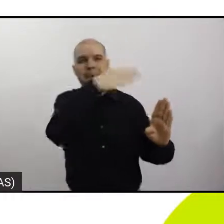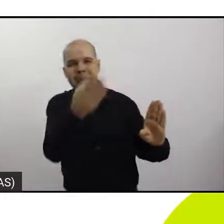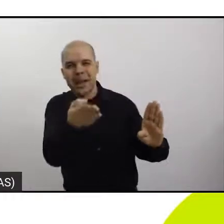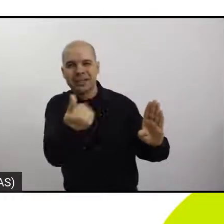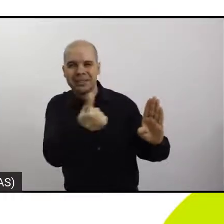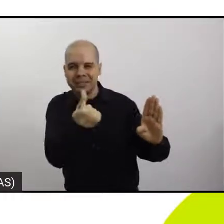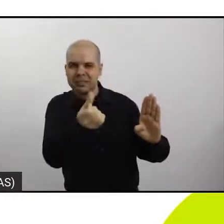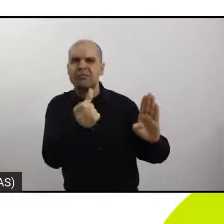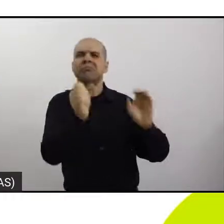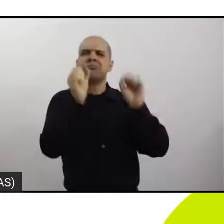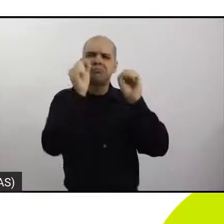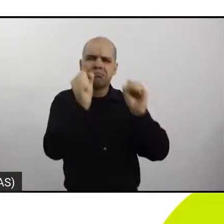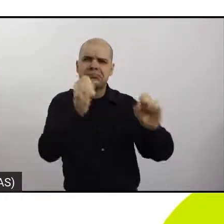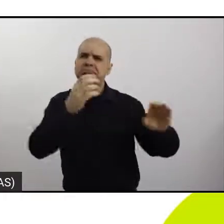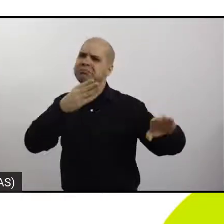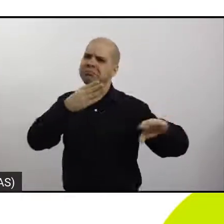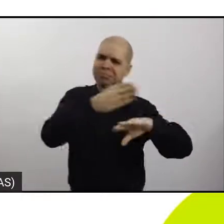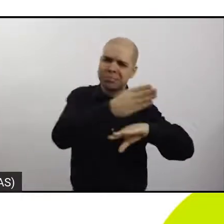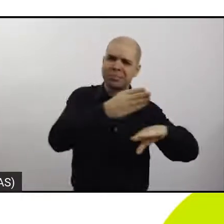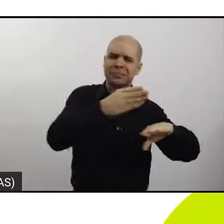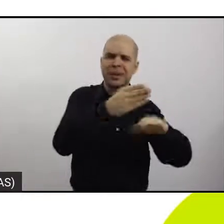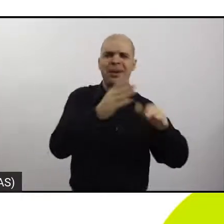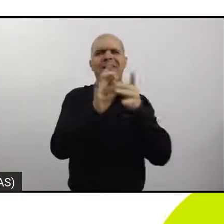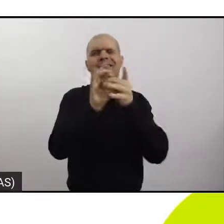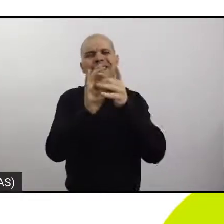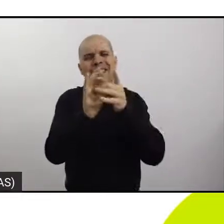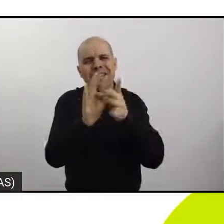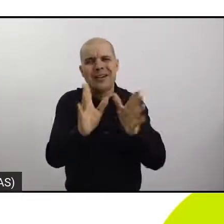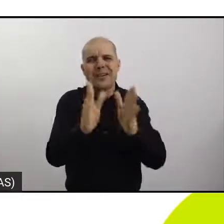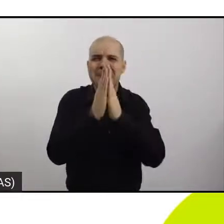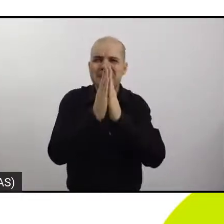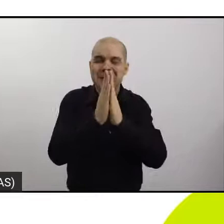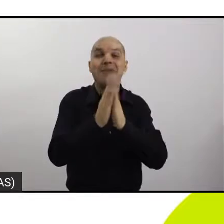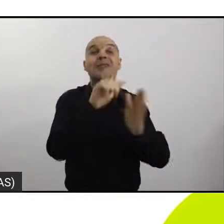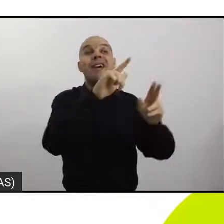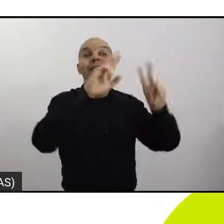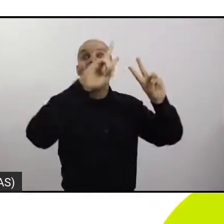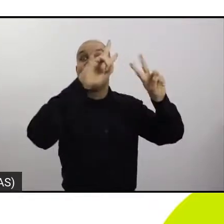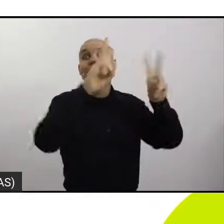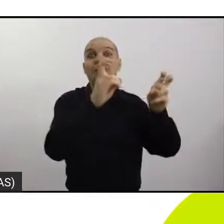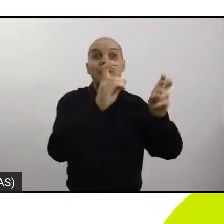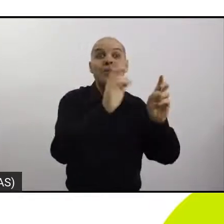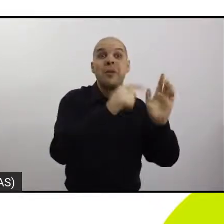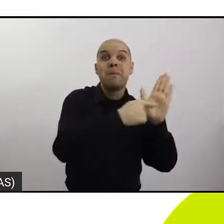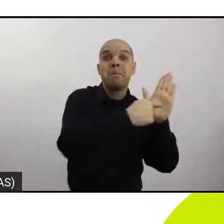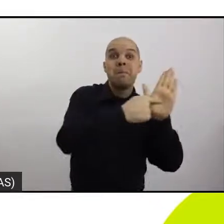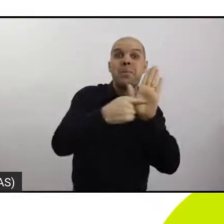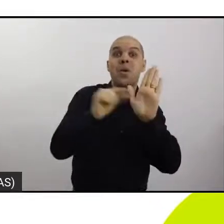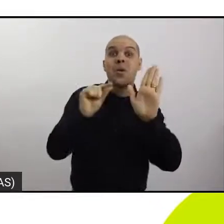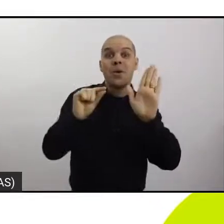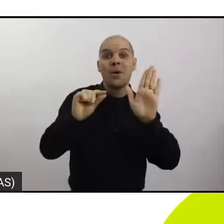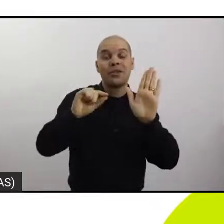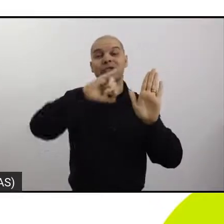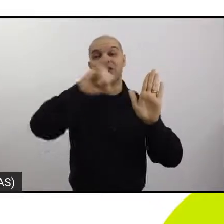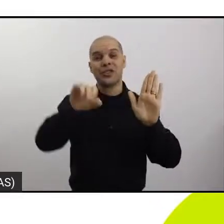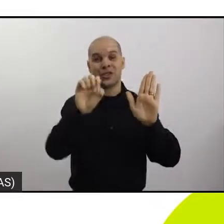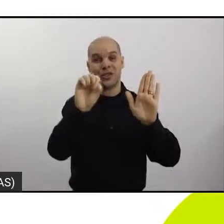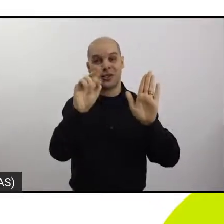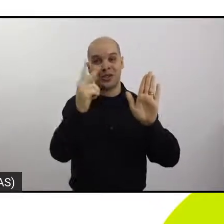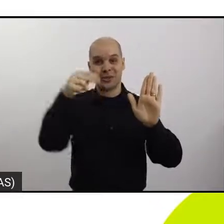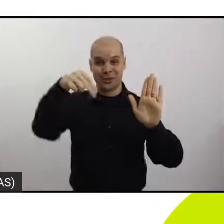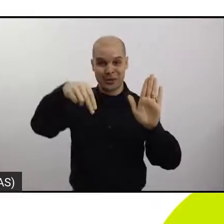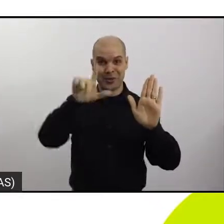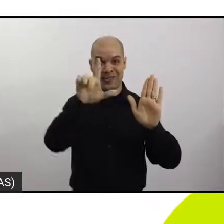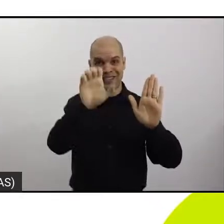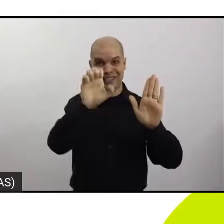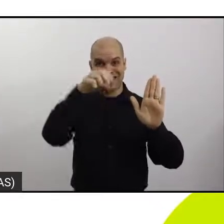cartaz, que vai reinaugurar amanhã, que é a exposição John Lennon em Nova York, por Bob Gruen, vocês devem entrar no site do MIS